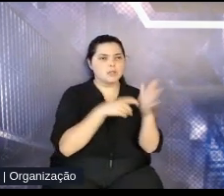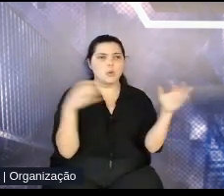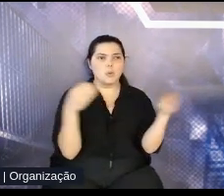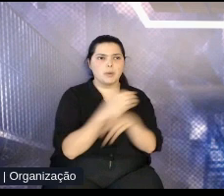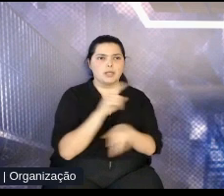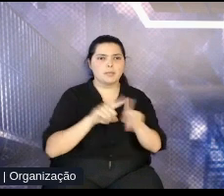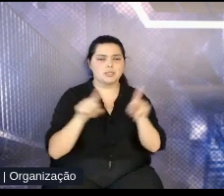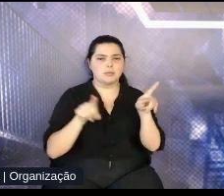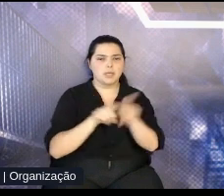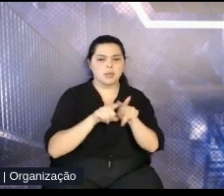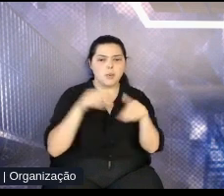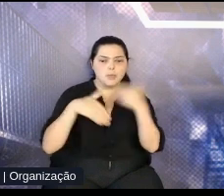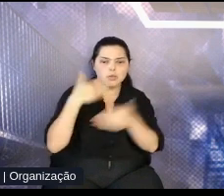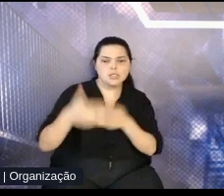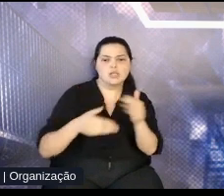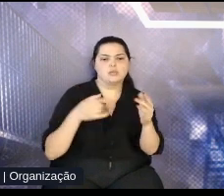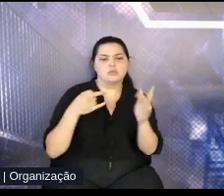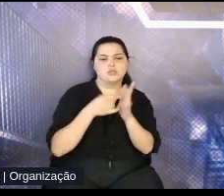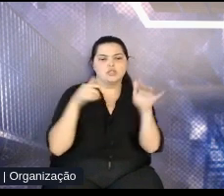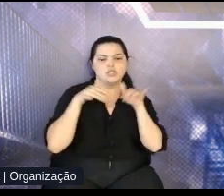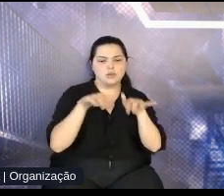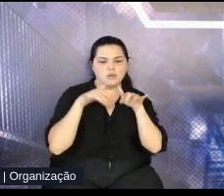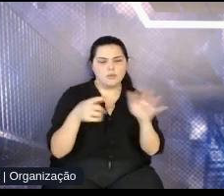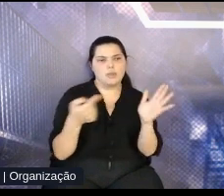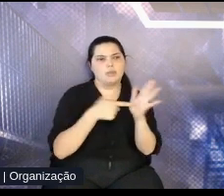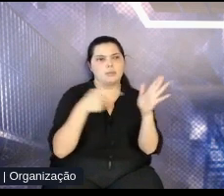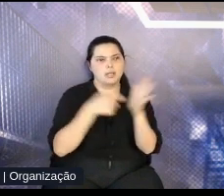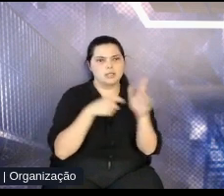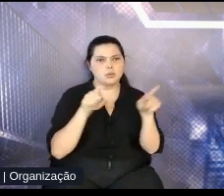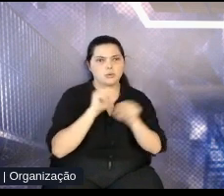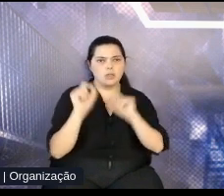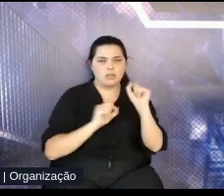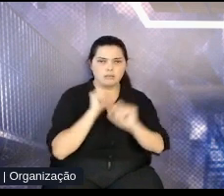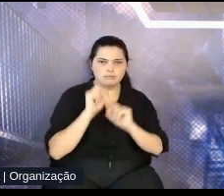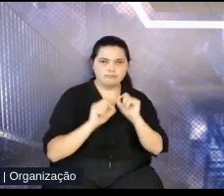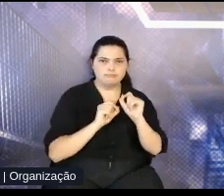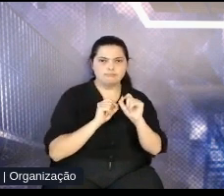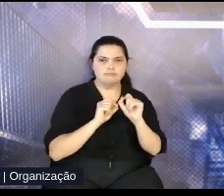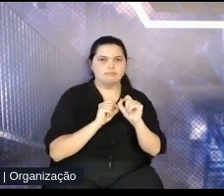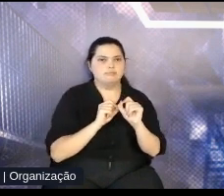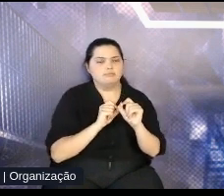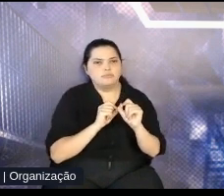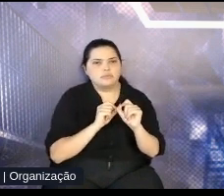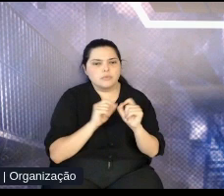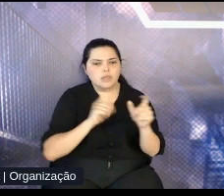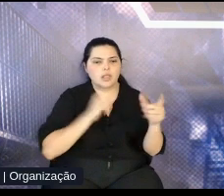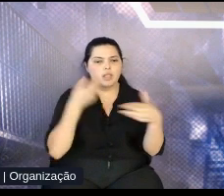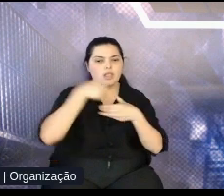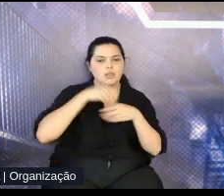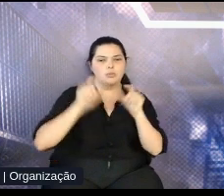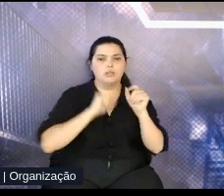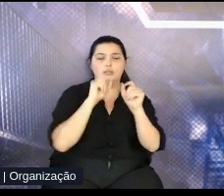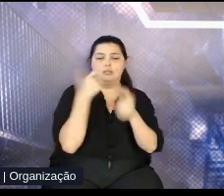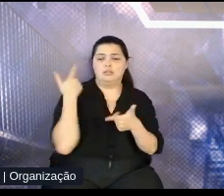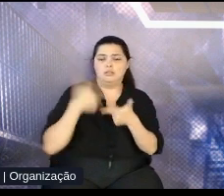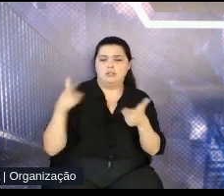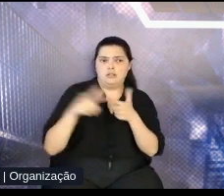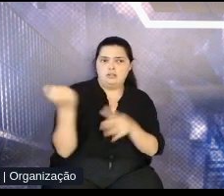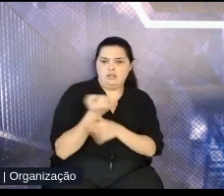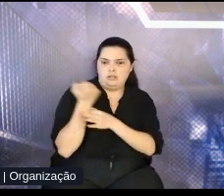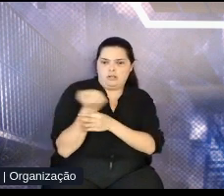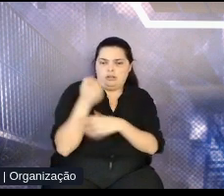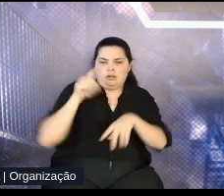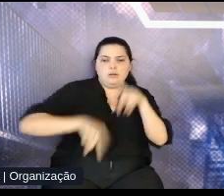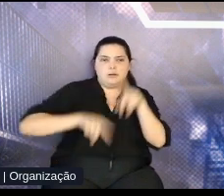de desenvolvimento da aplicação, que é onde, aparentemente, está uma das grandes problemáticas nesses